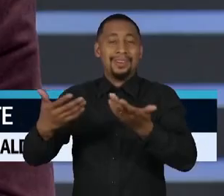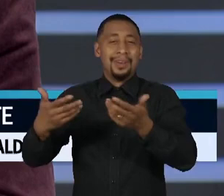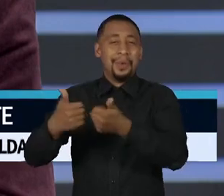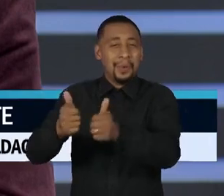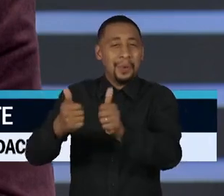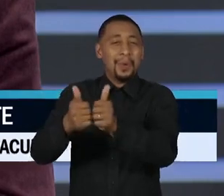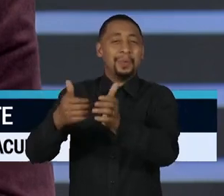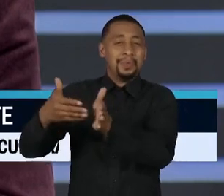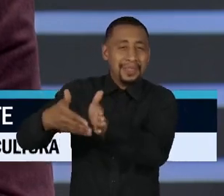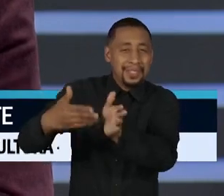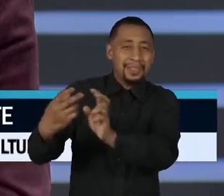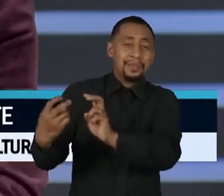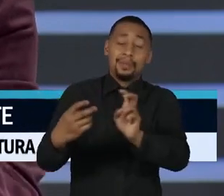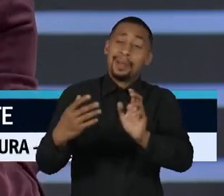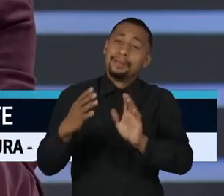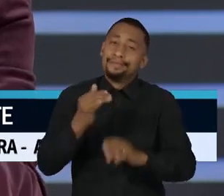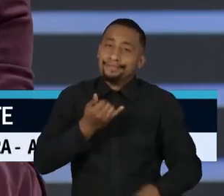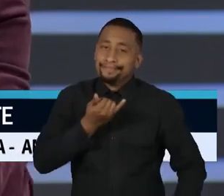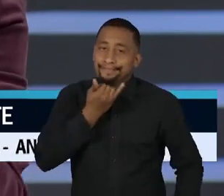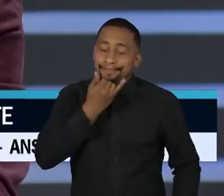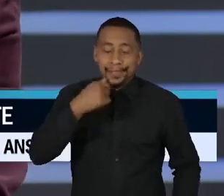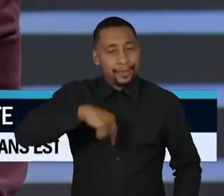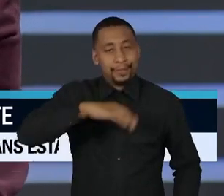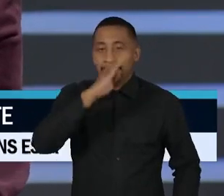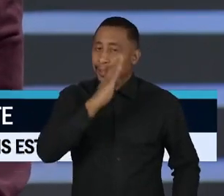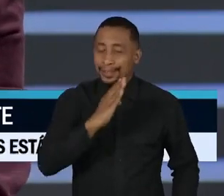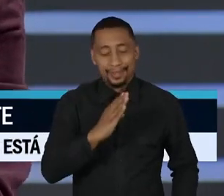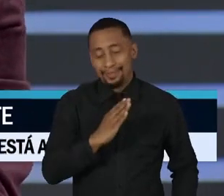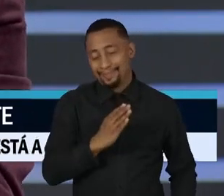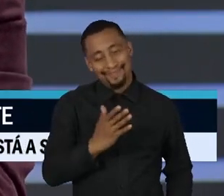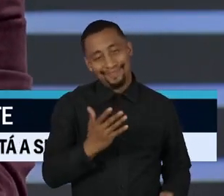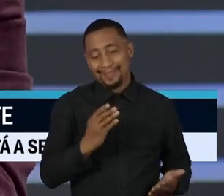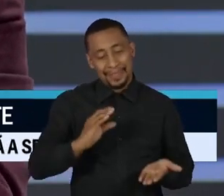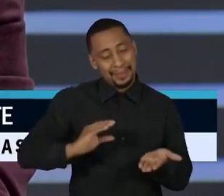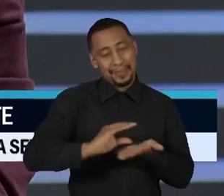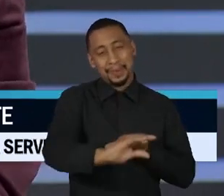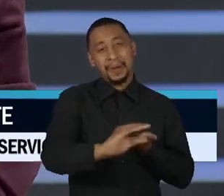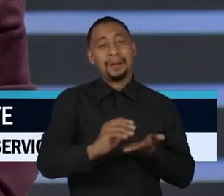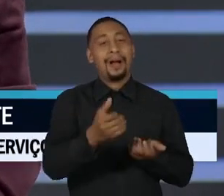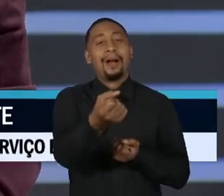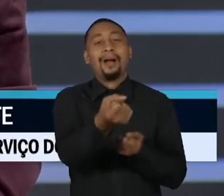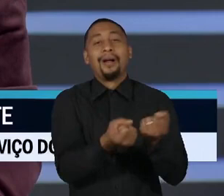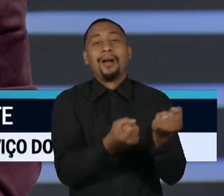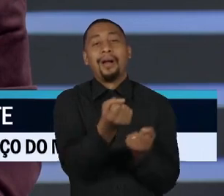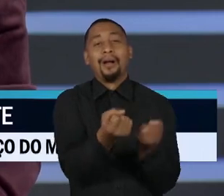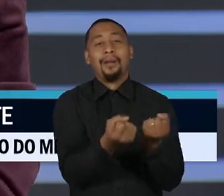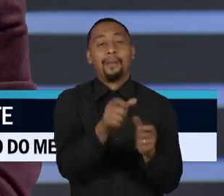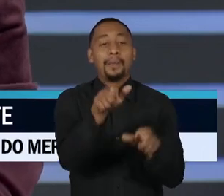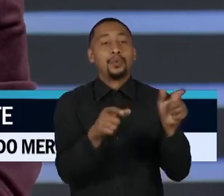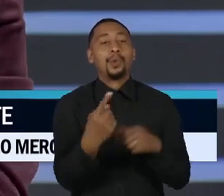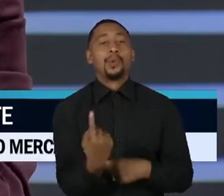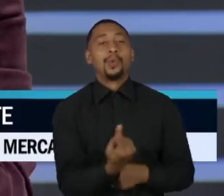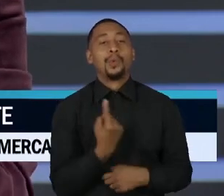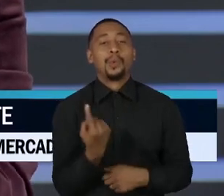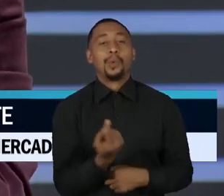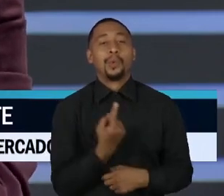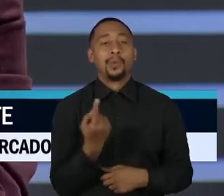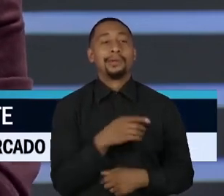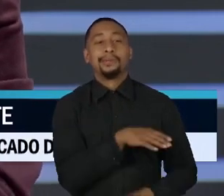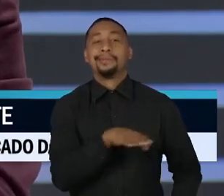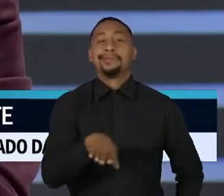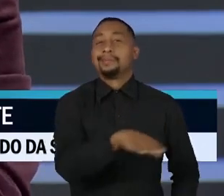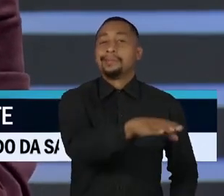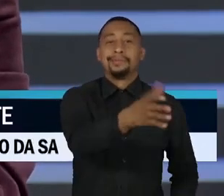É transporte individual e estamos persistindo nesse erro, nesse governo novo. Incentivo, a